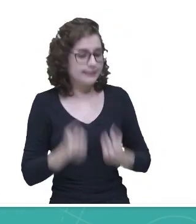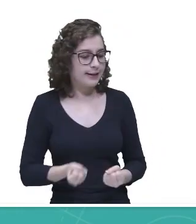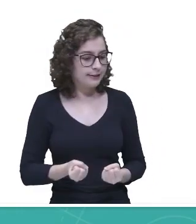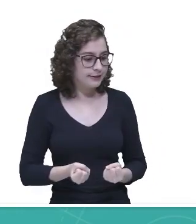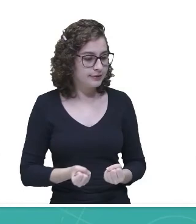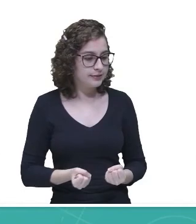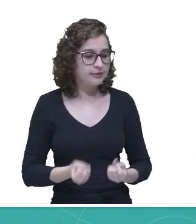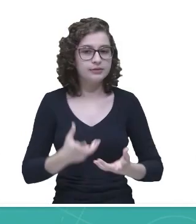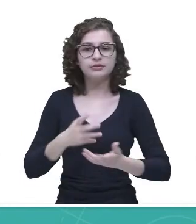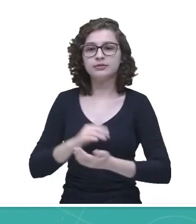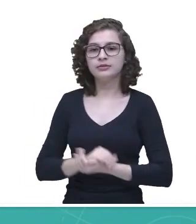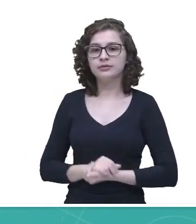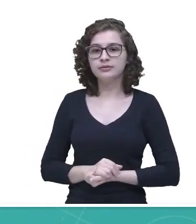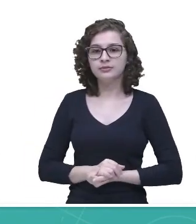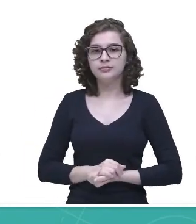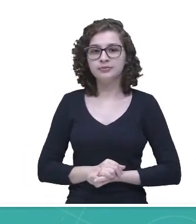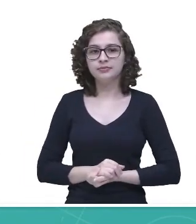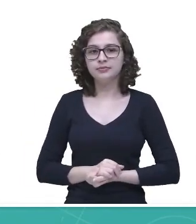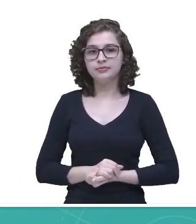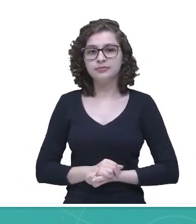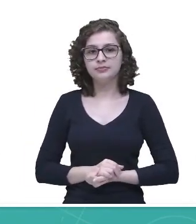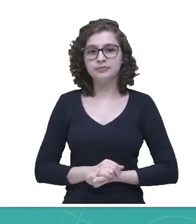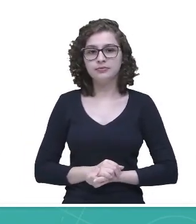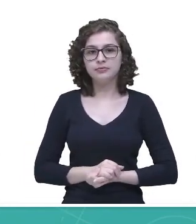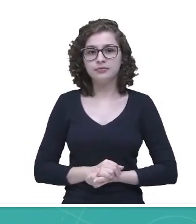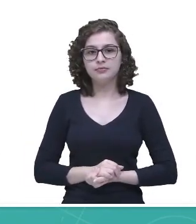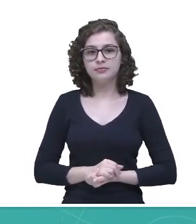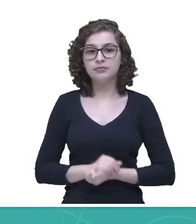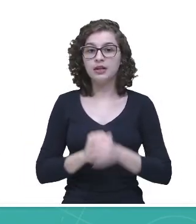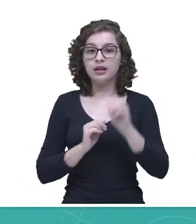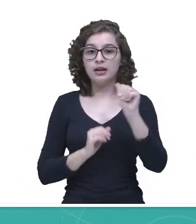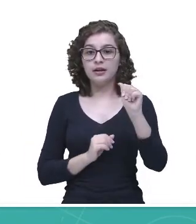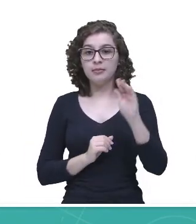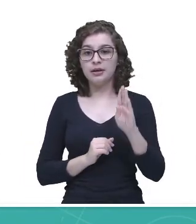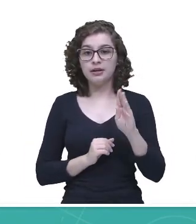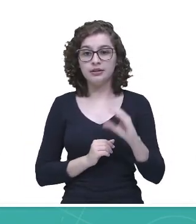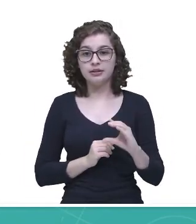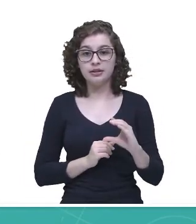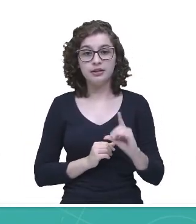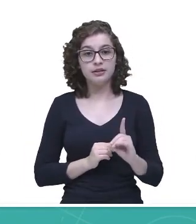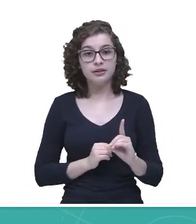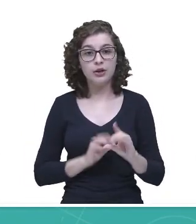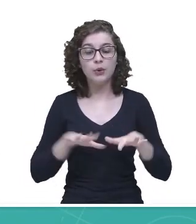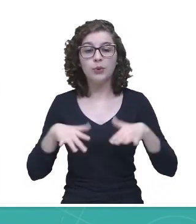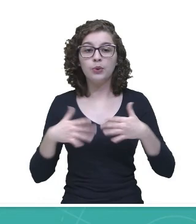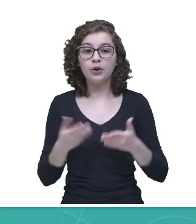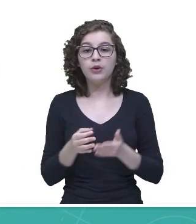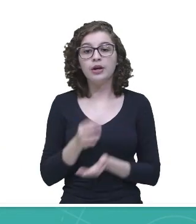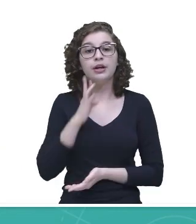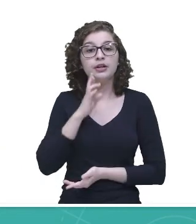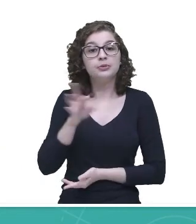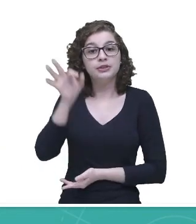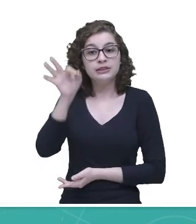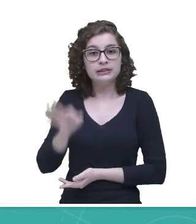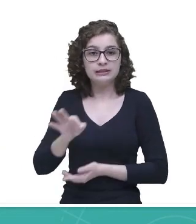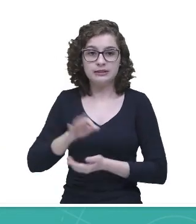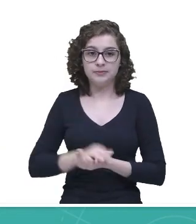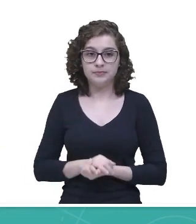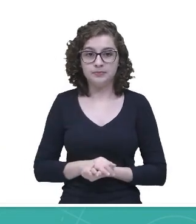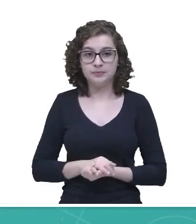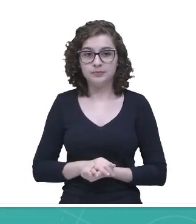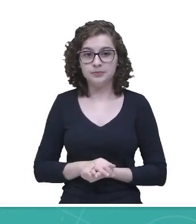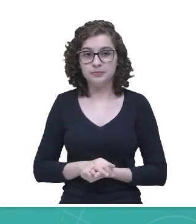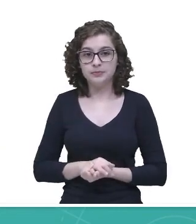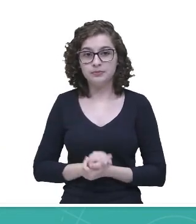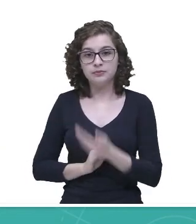certo? Vamos trazer nossas opções? Escravo, clero e cavaleiros. B, clero,